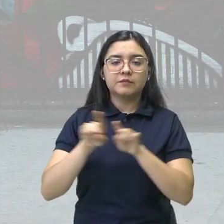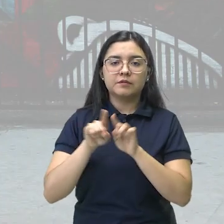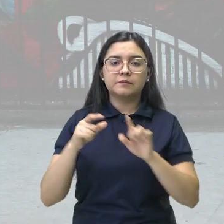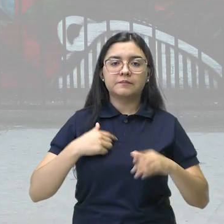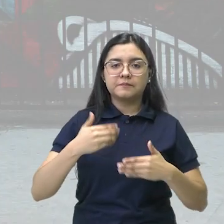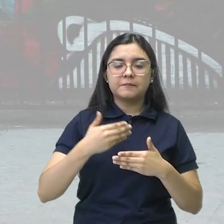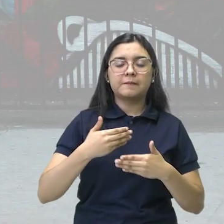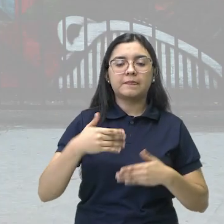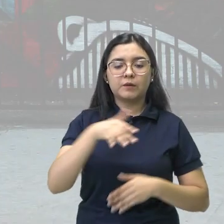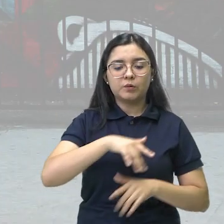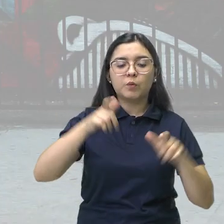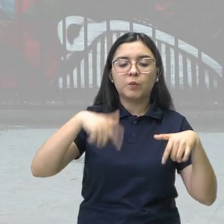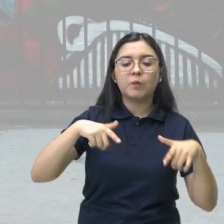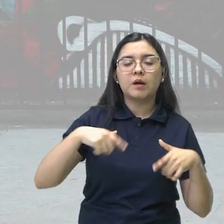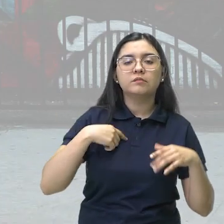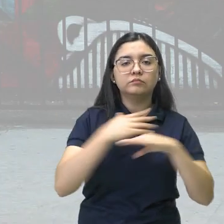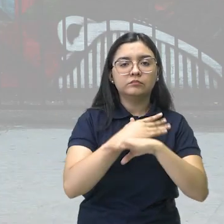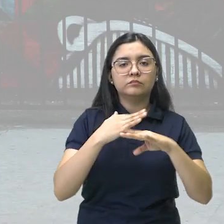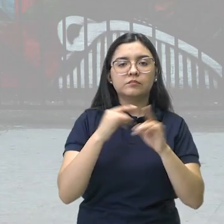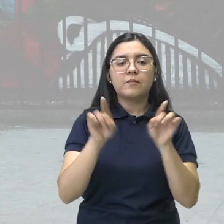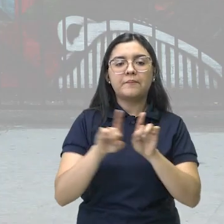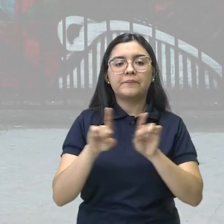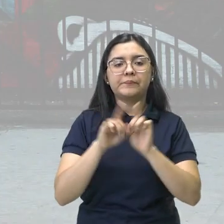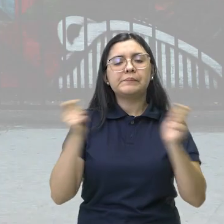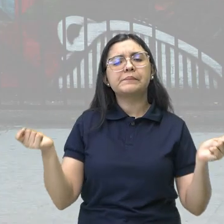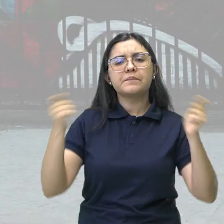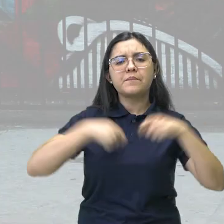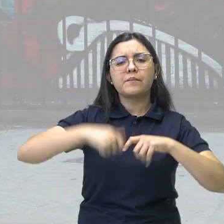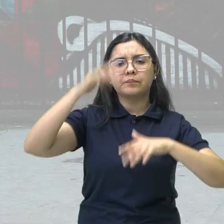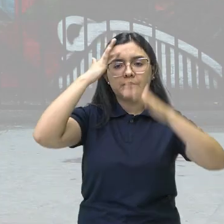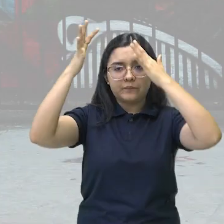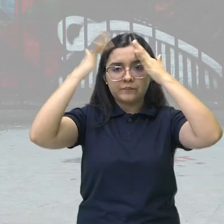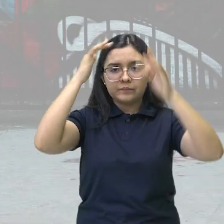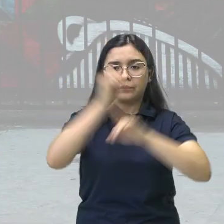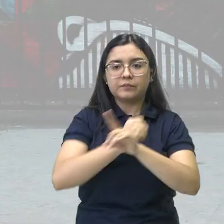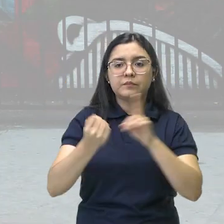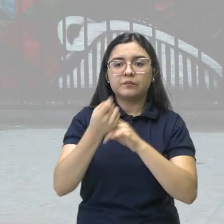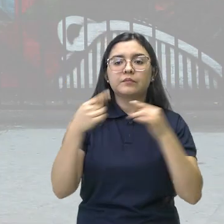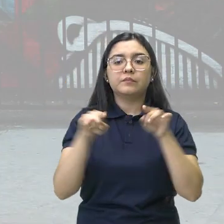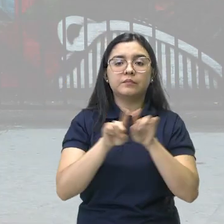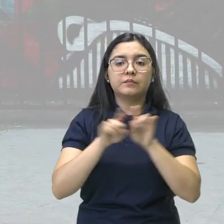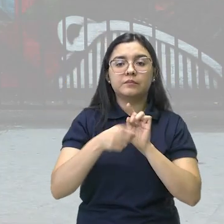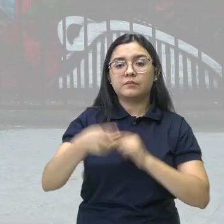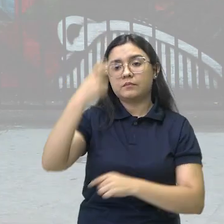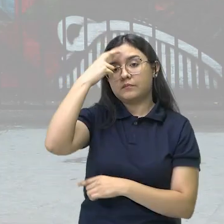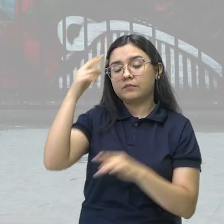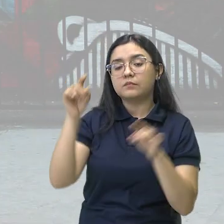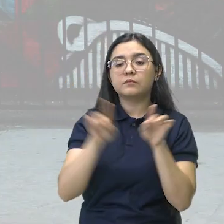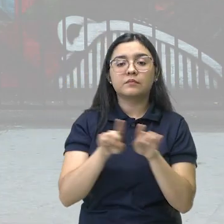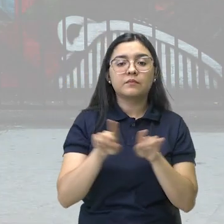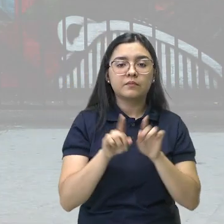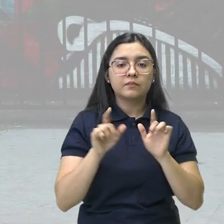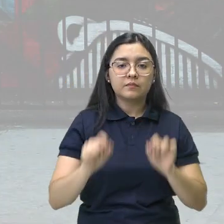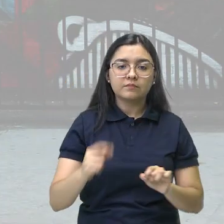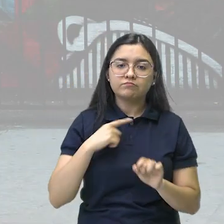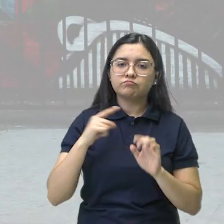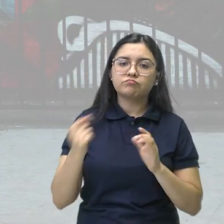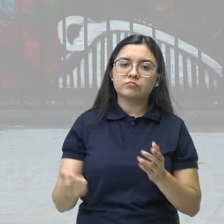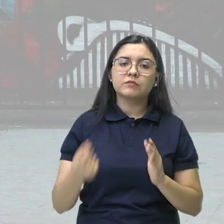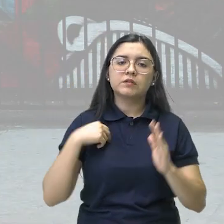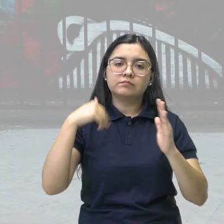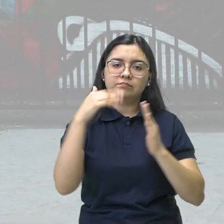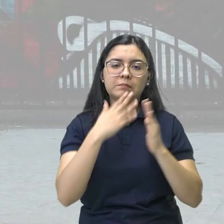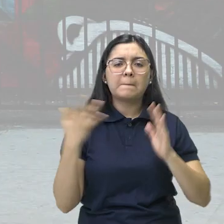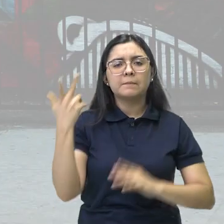transformar paisagens urbanas, promover reflexões sociais e culturais e até mesmo